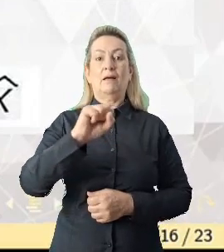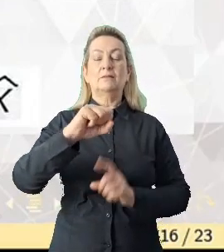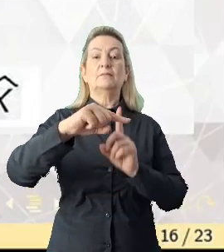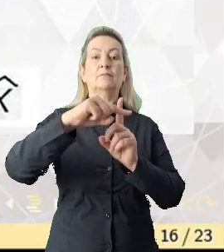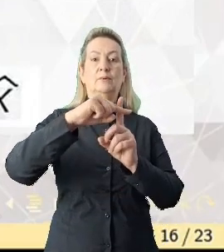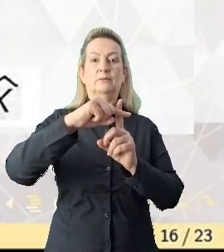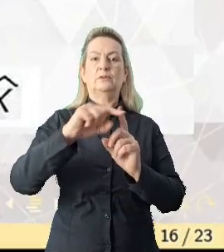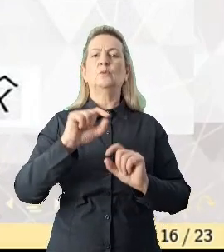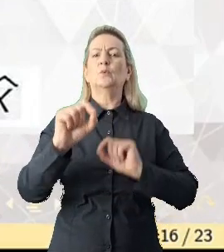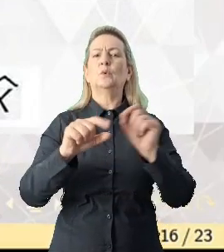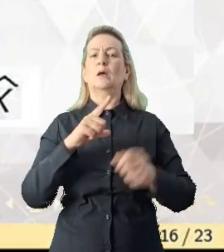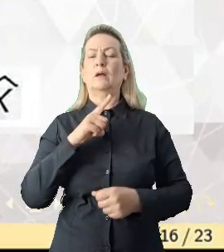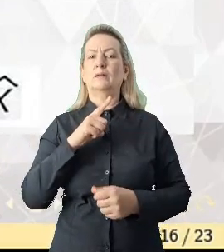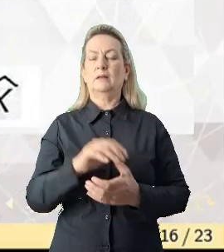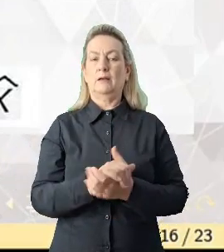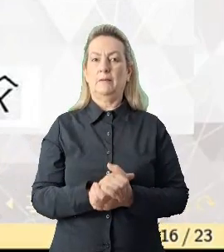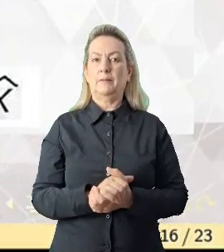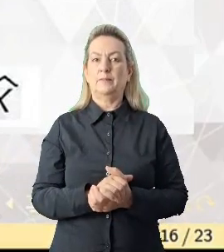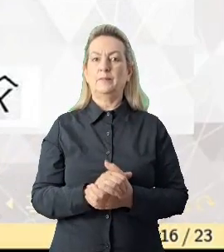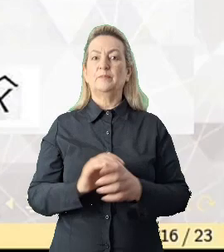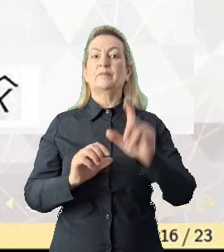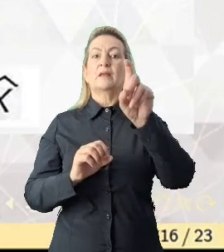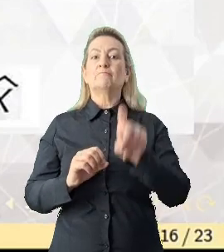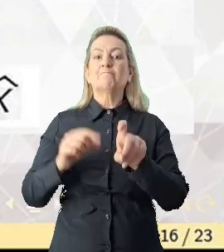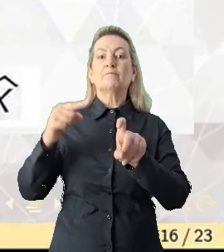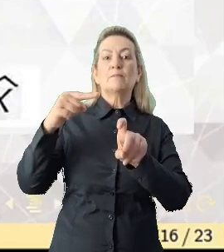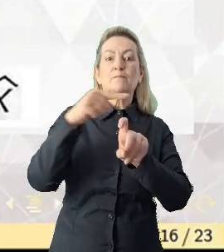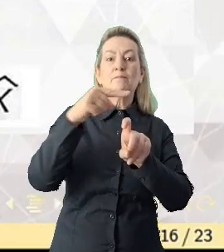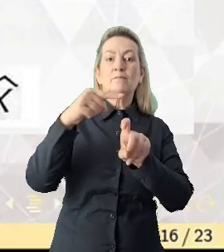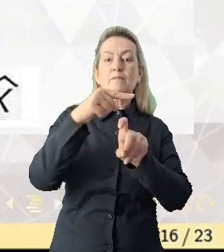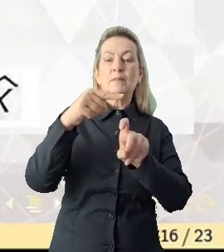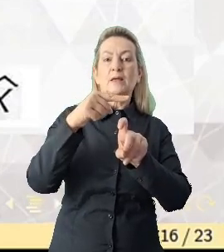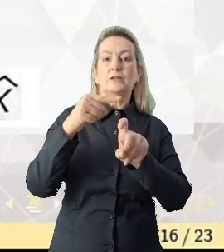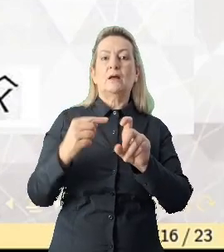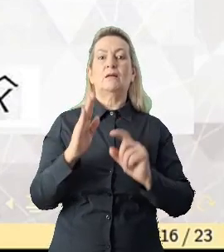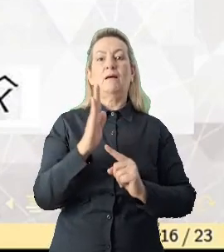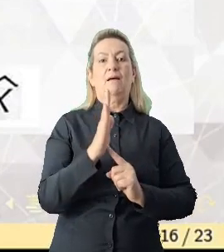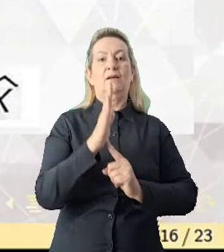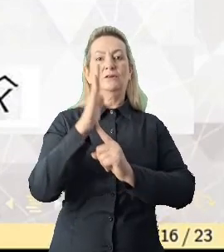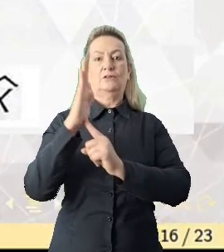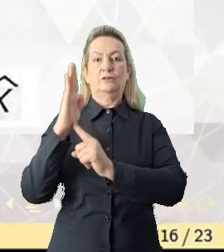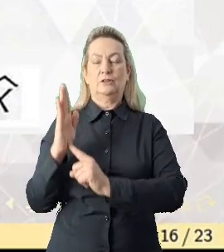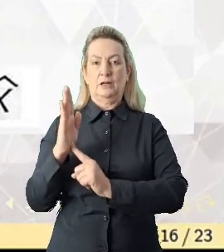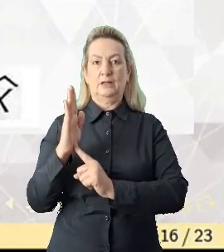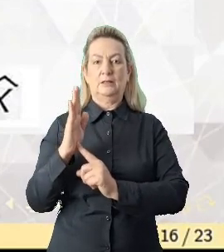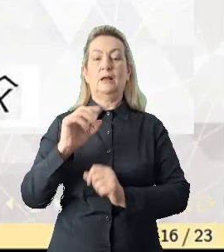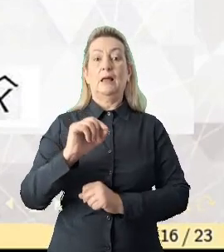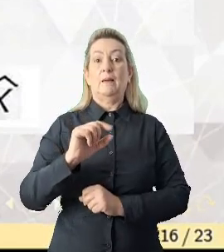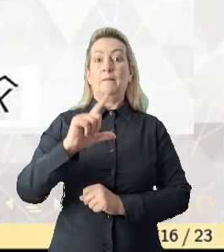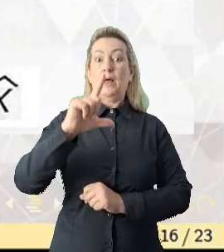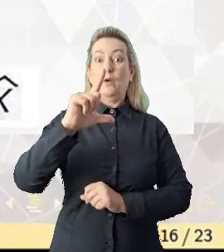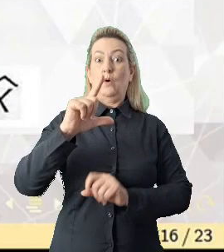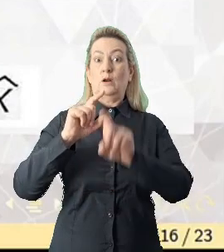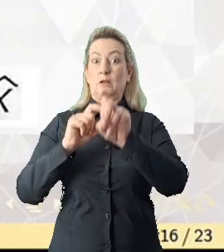você tem nesse caso aqui, o caso que a simetria ela é positiva, o que nós temos? A média está